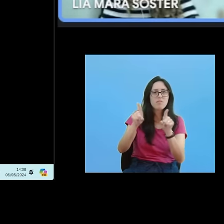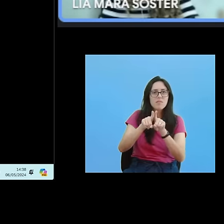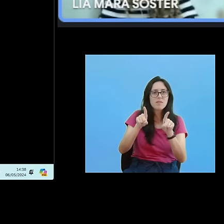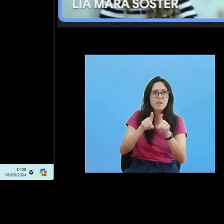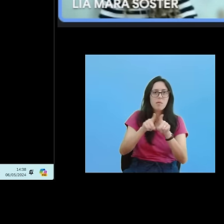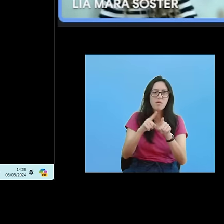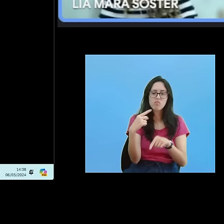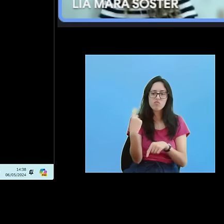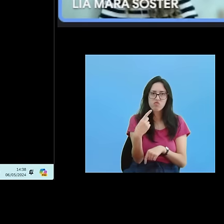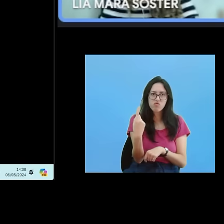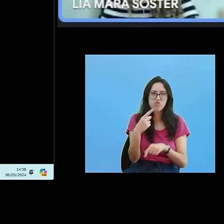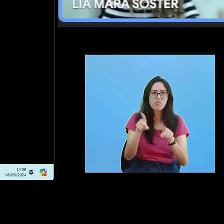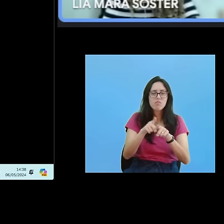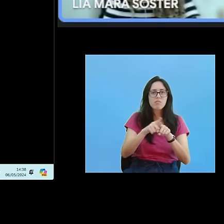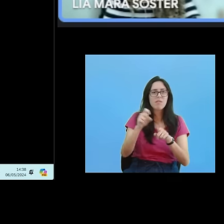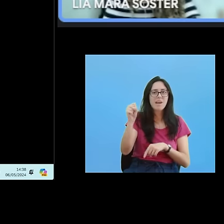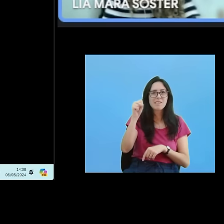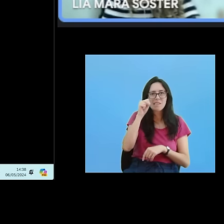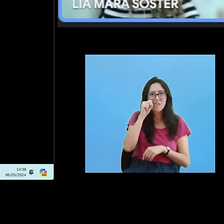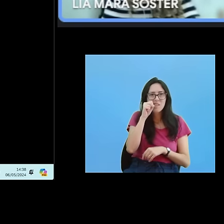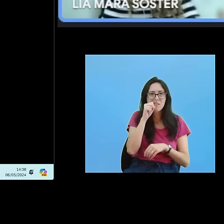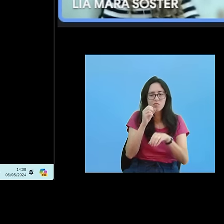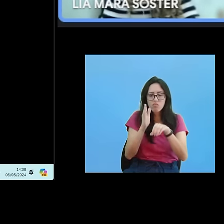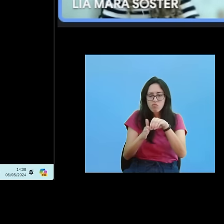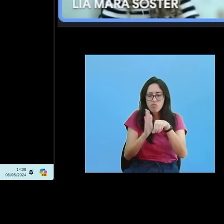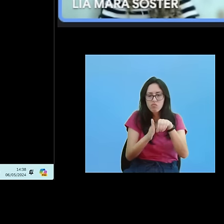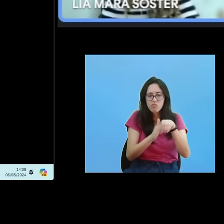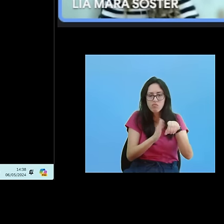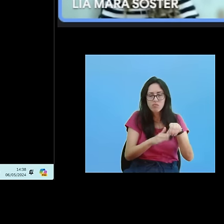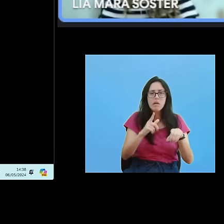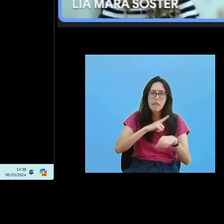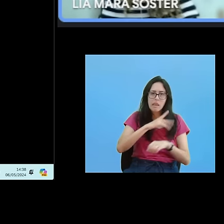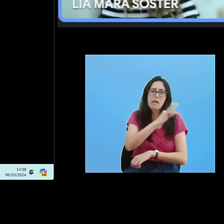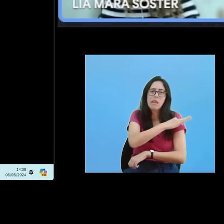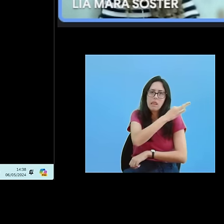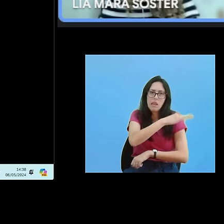cortando cenoura com técnicas apropriadas para não se machucar,